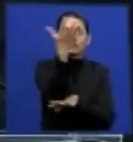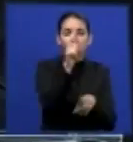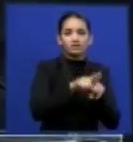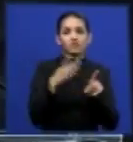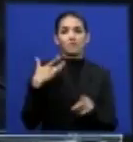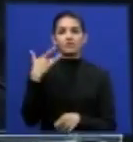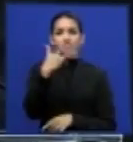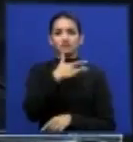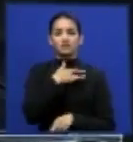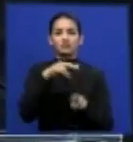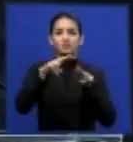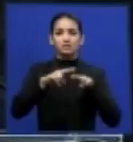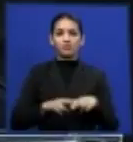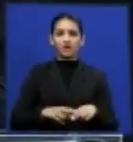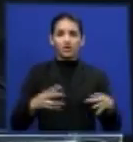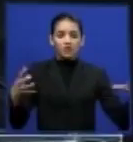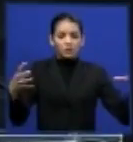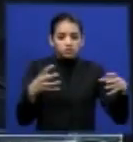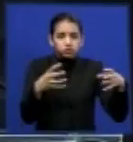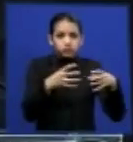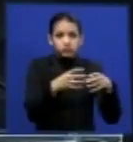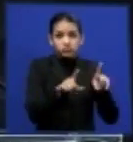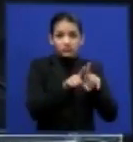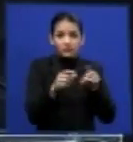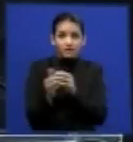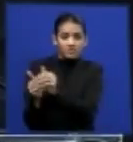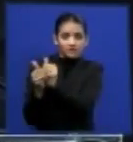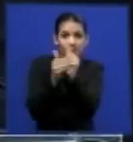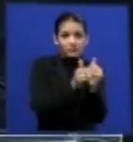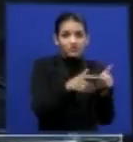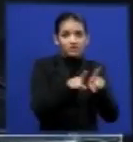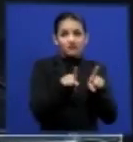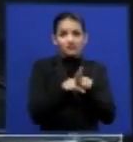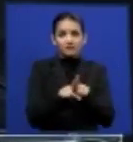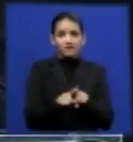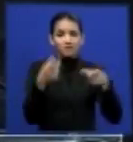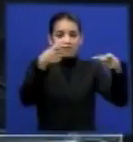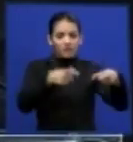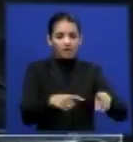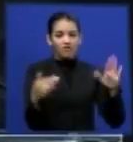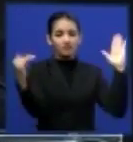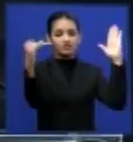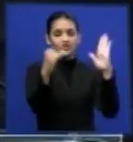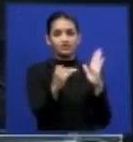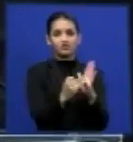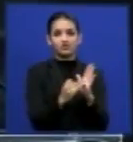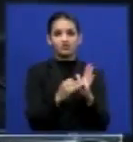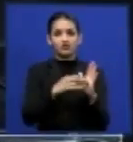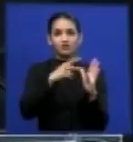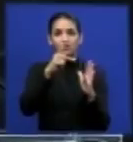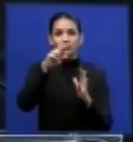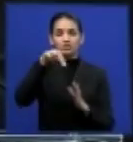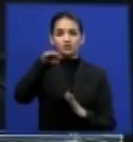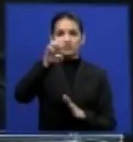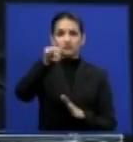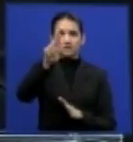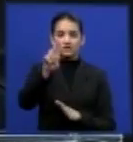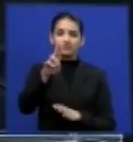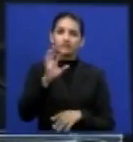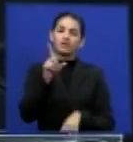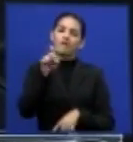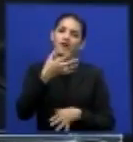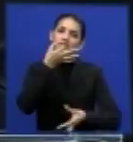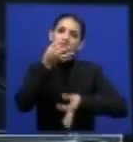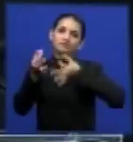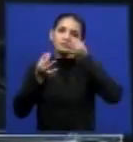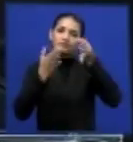derivados da acumulação do transporte e da destinação final dos pneus inservíveis então é esse o argumento que a